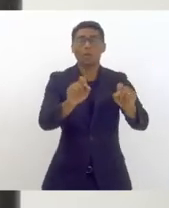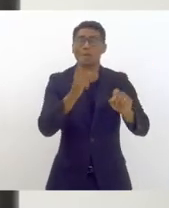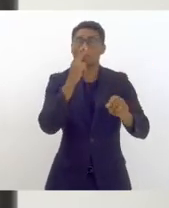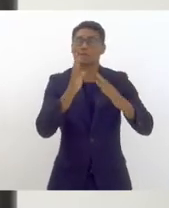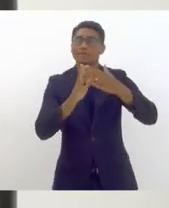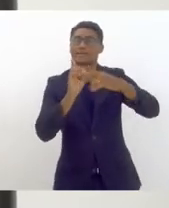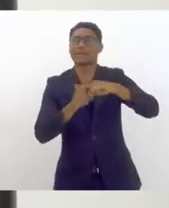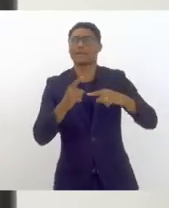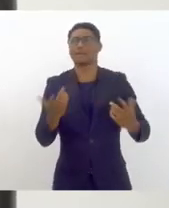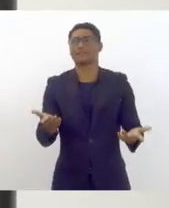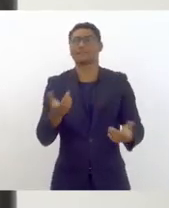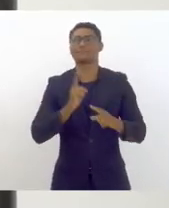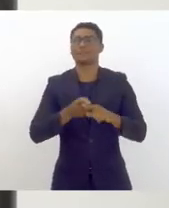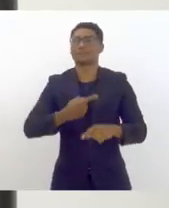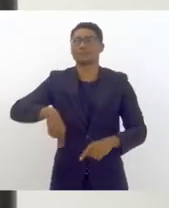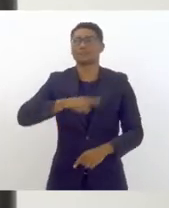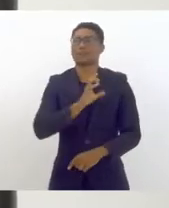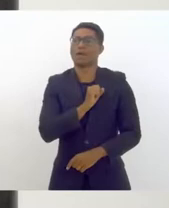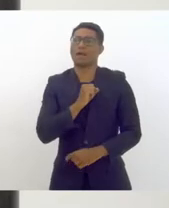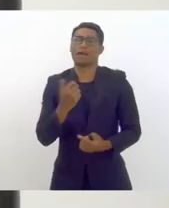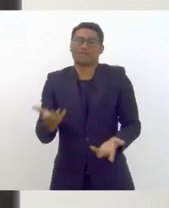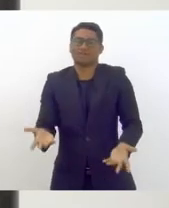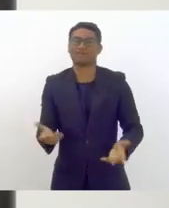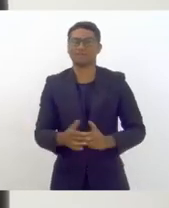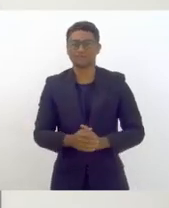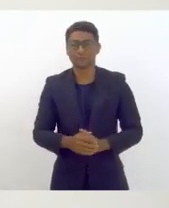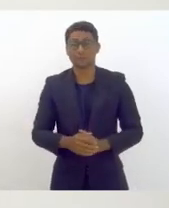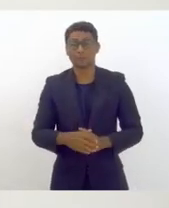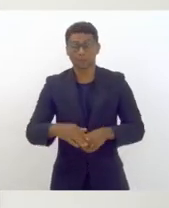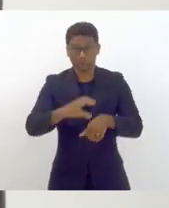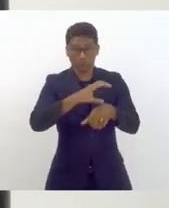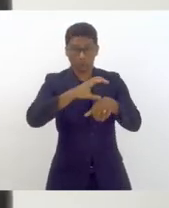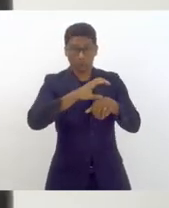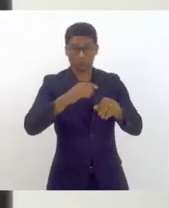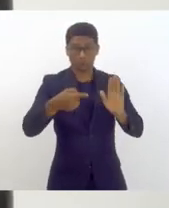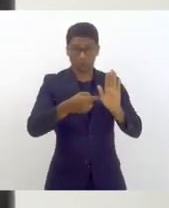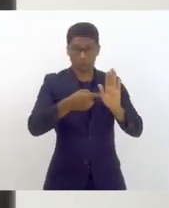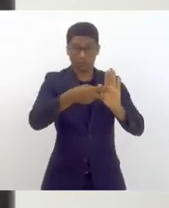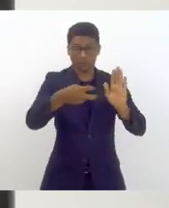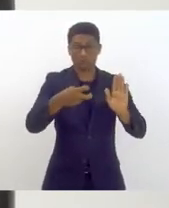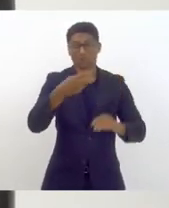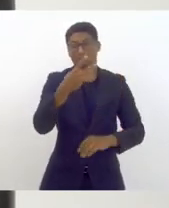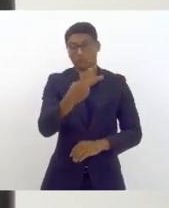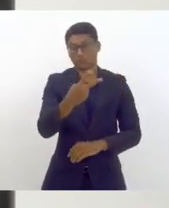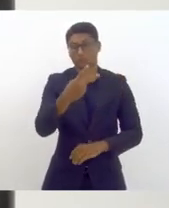com, diz a nossa Constituição Federal, né, que é o artigo 225, que